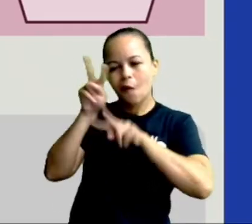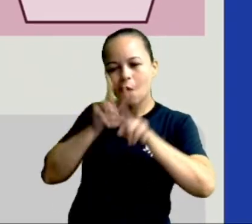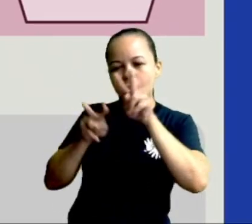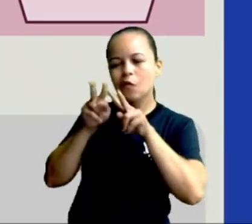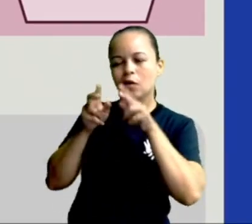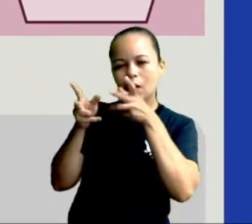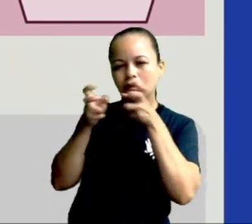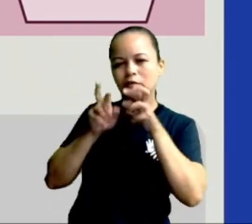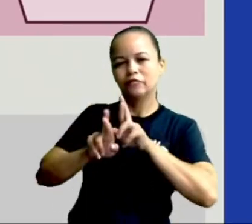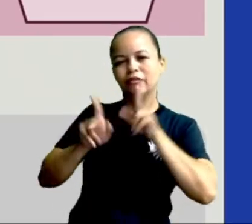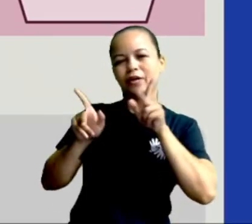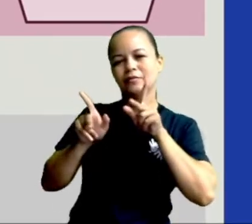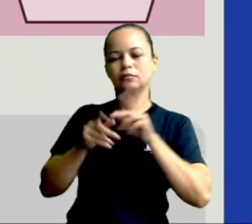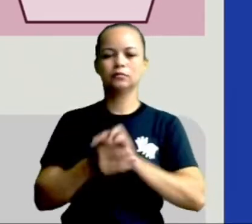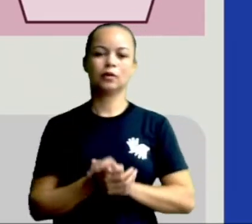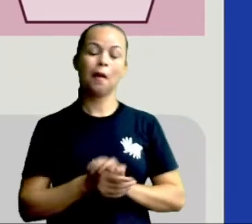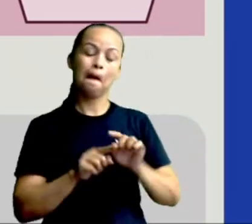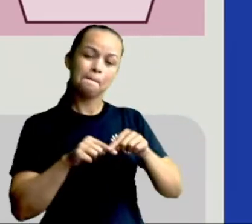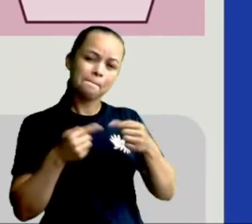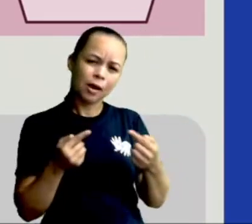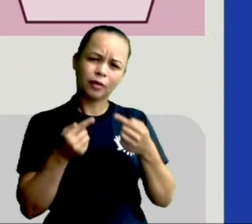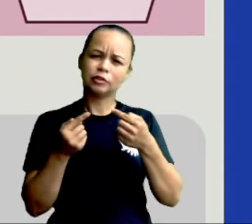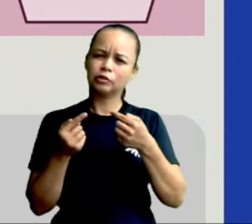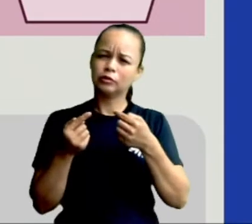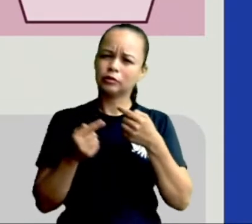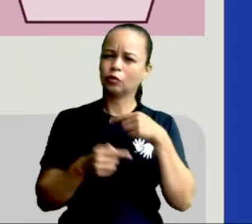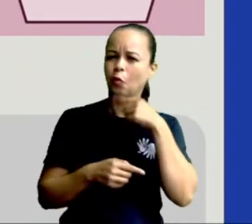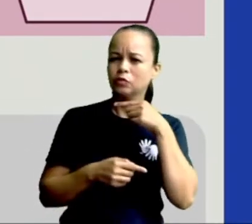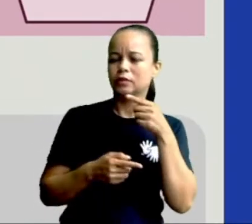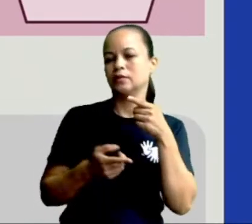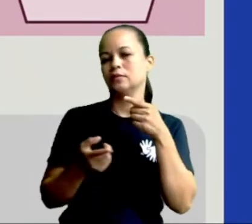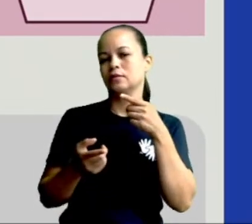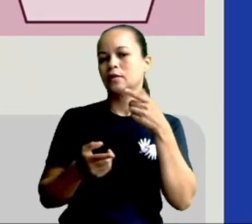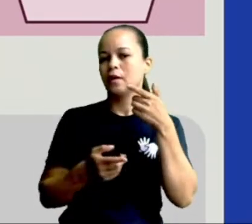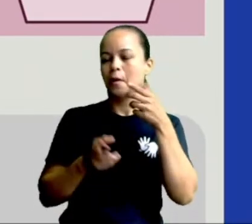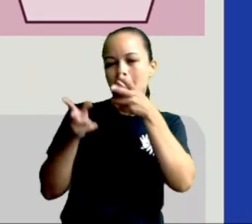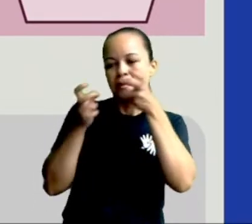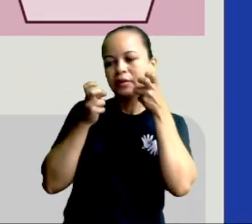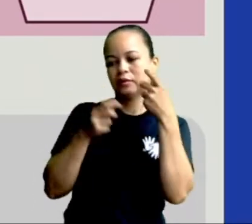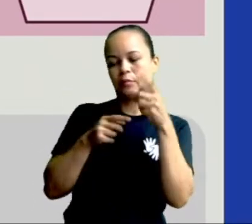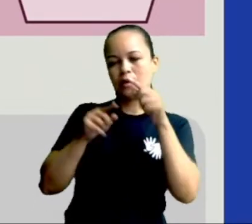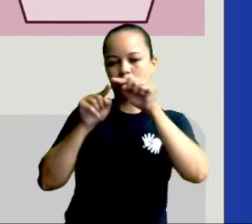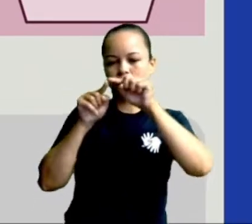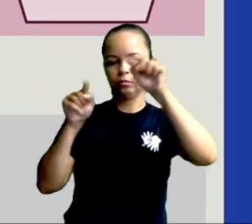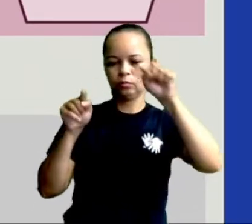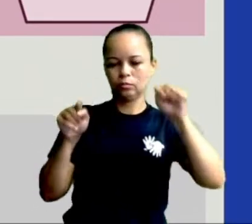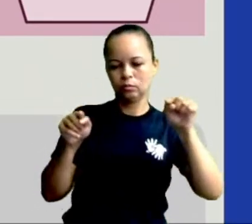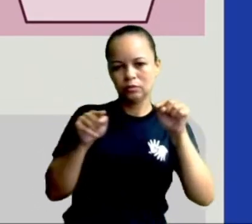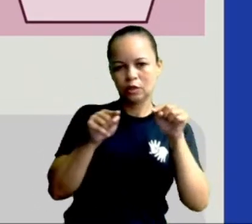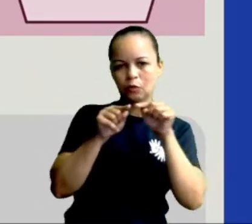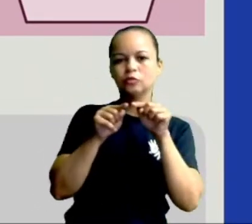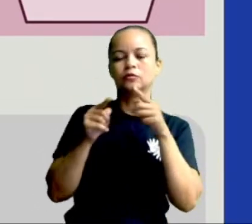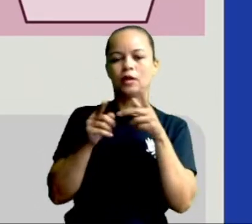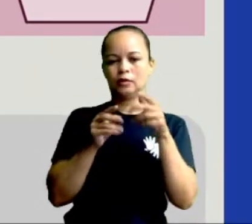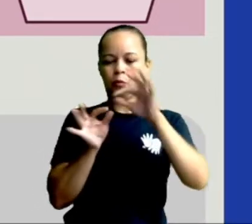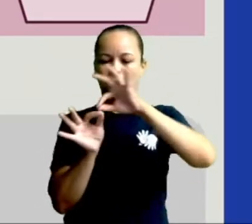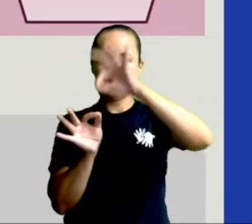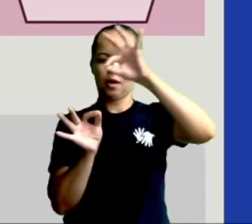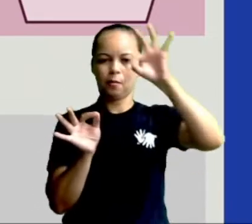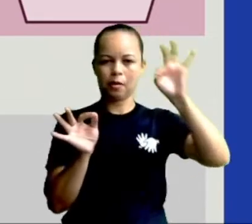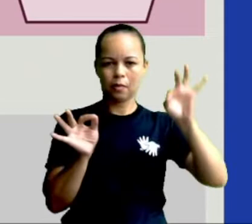essa diferenciação. Mas se eu não conseguir perceber, medindo os seus lados, se tiver a mesma medida, os